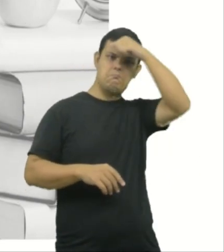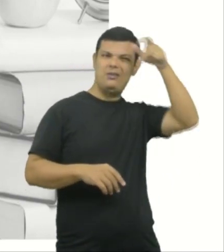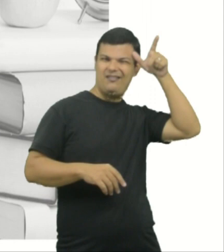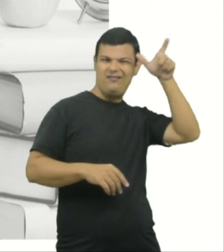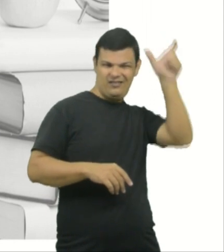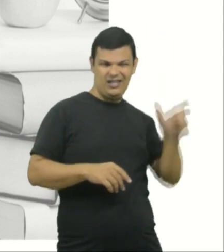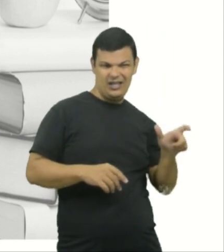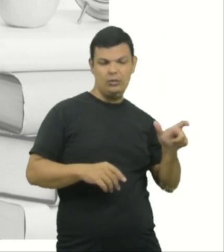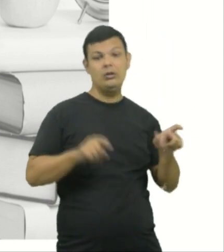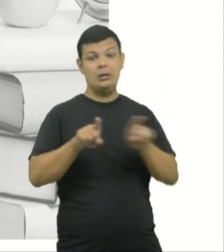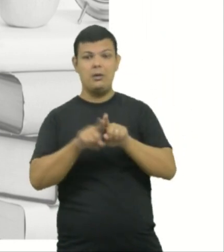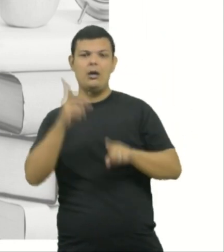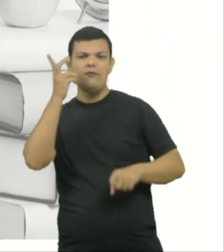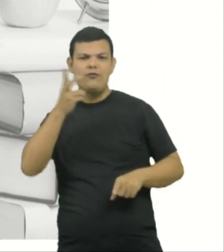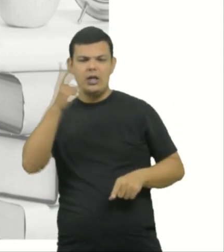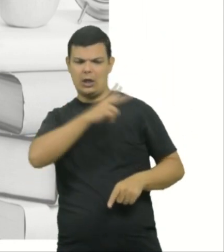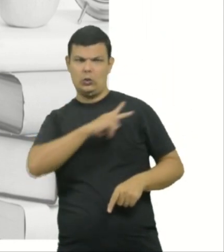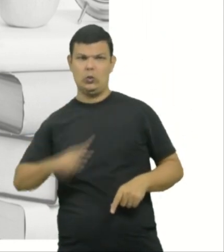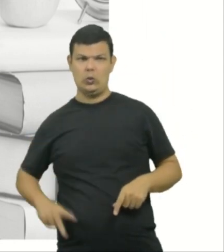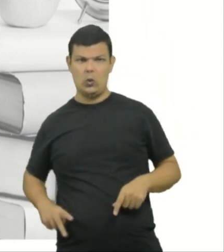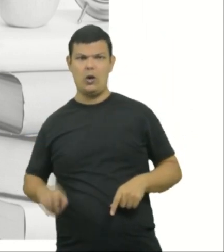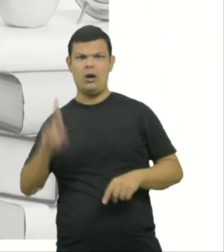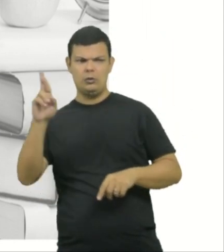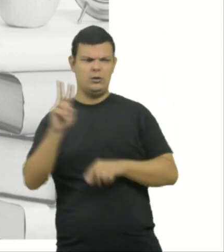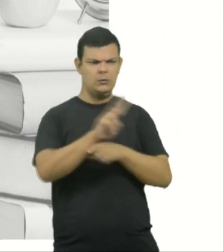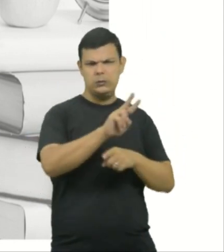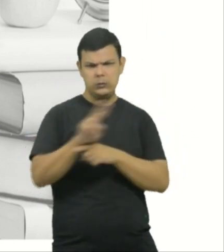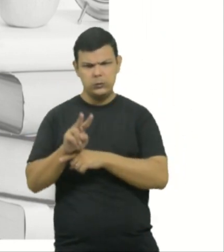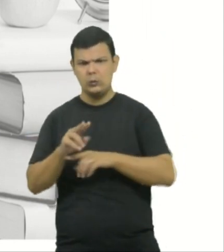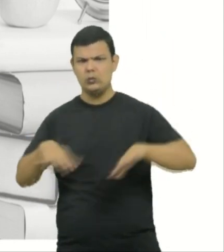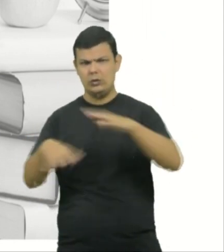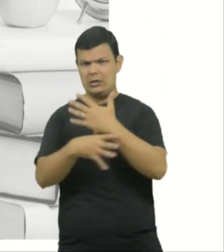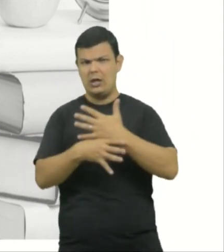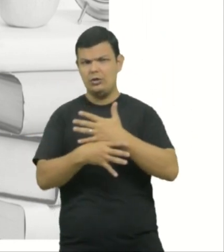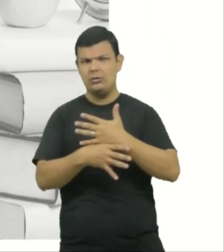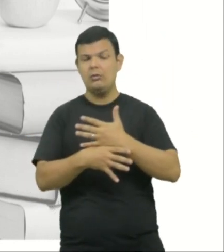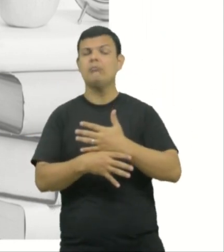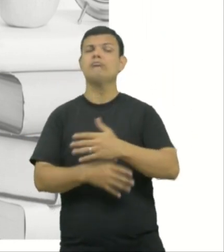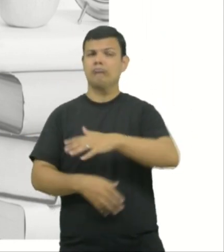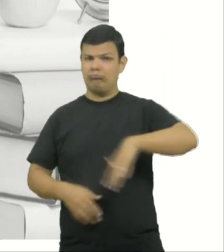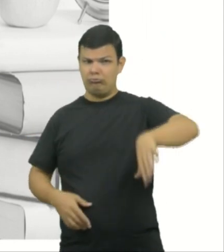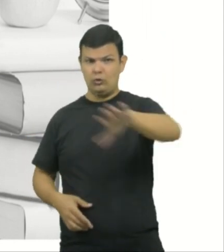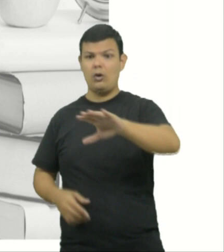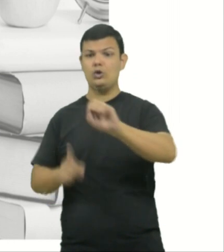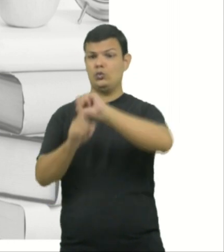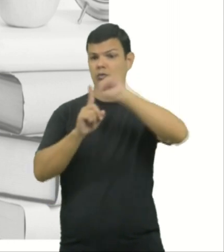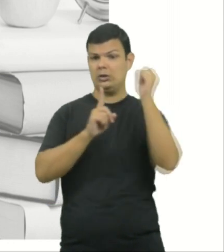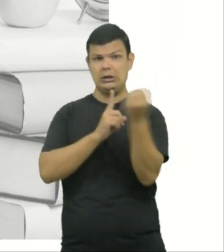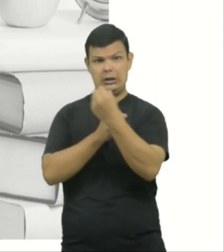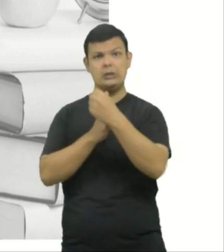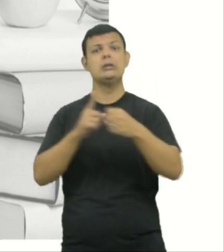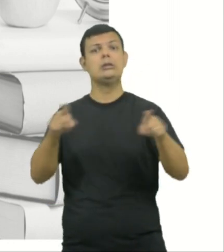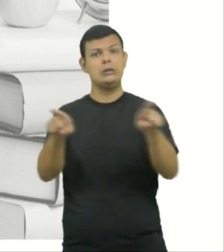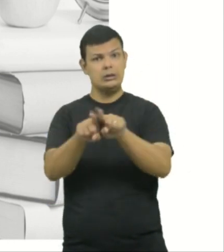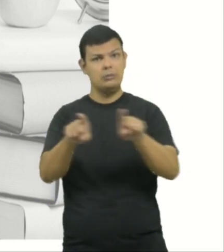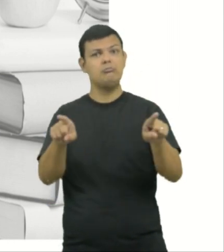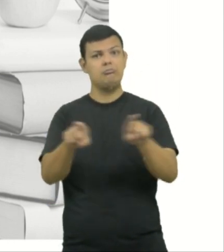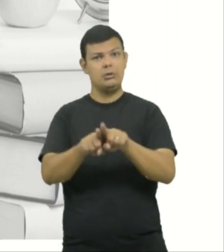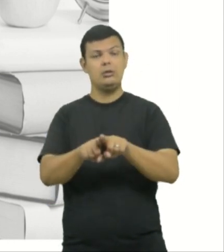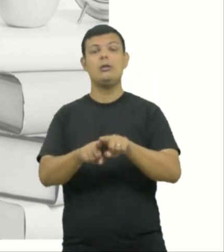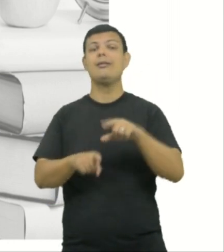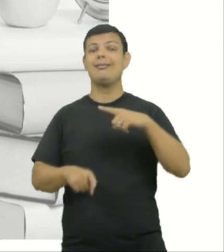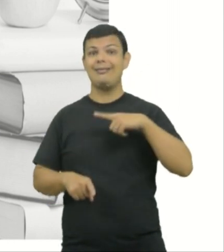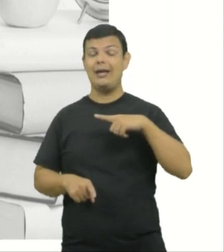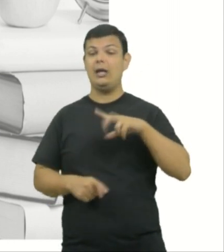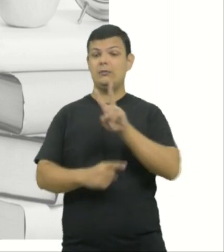dos vereadores e dos gestores administrar a cidade? Nós também, enquanto sociedade, tá? Nós temos